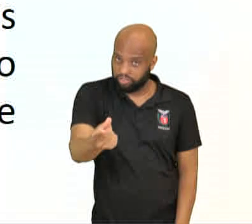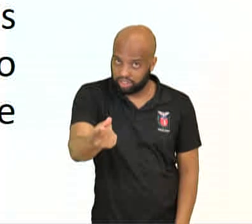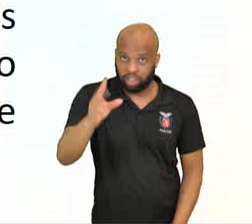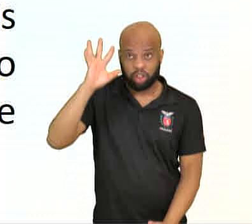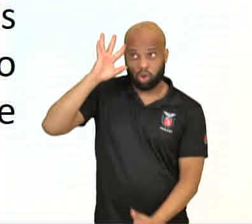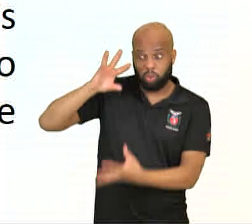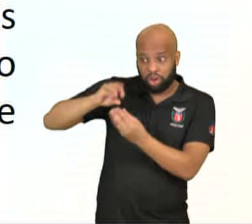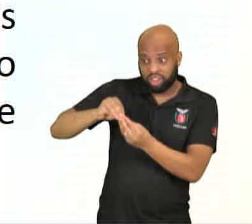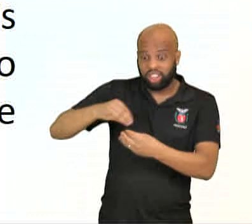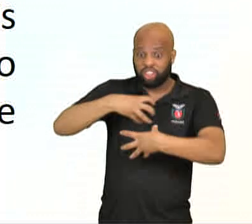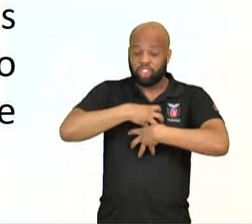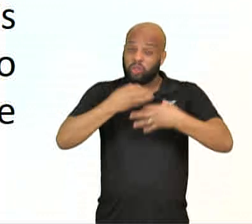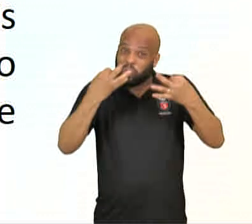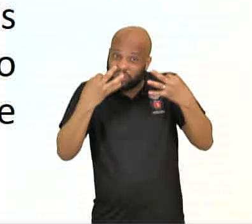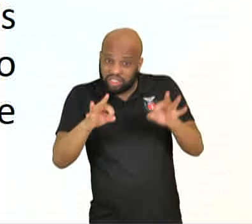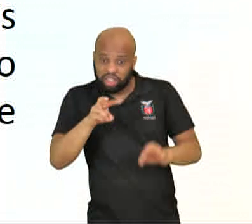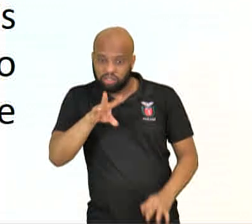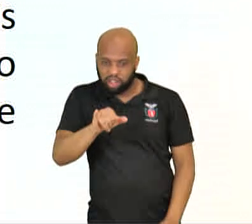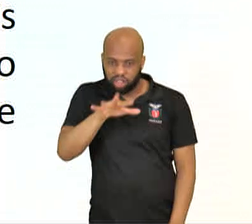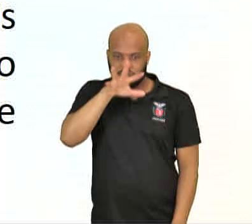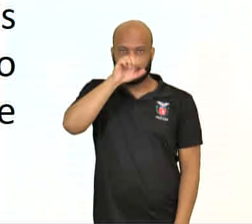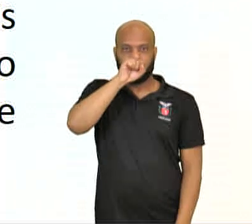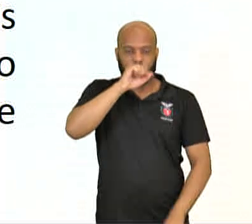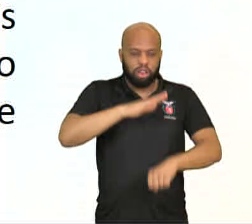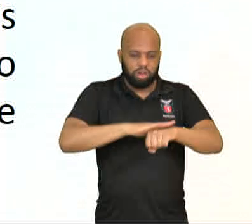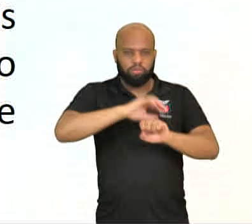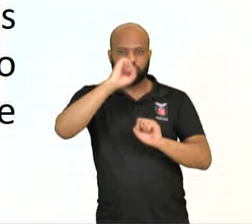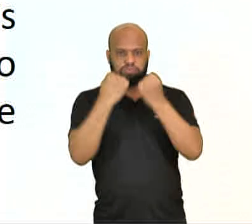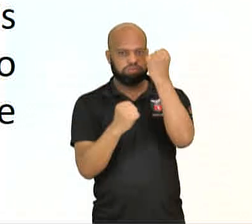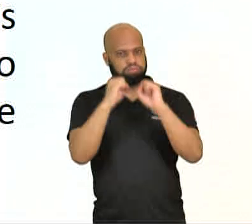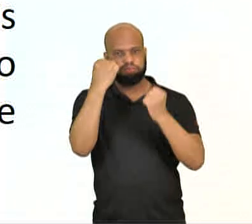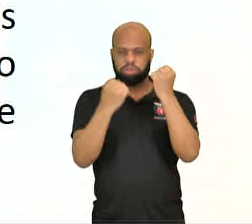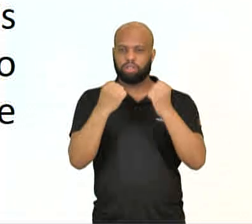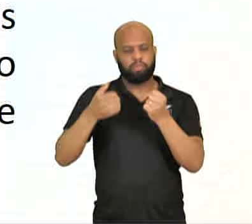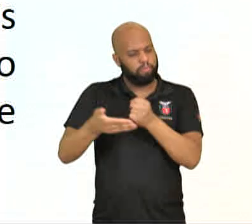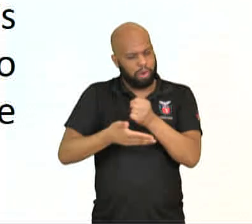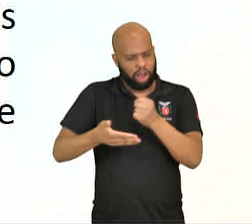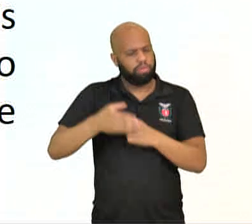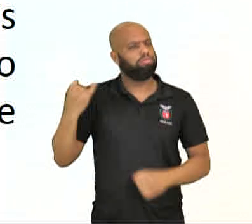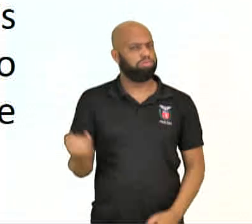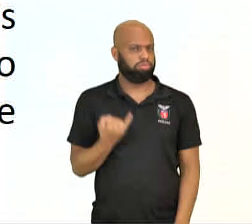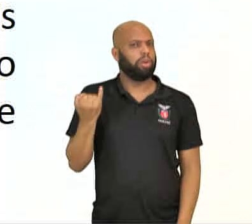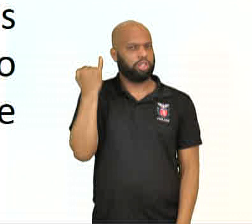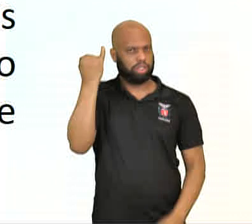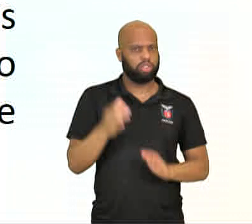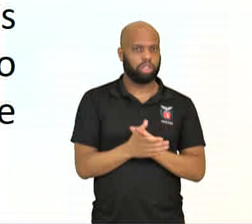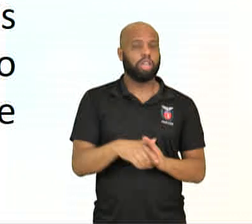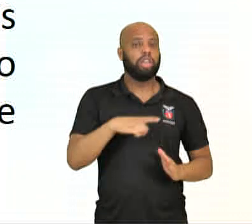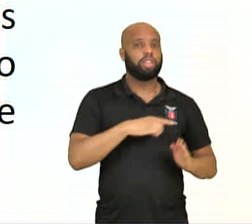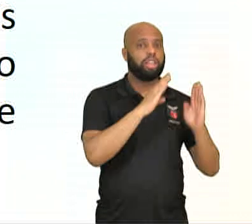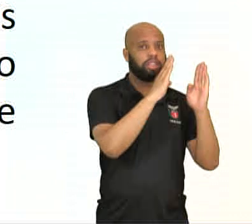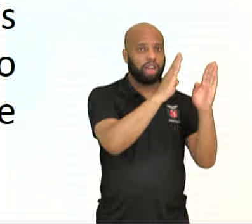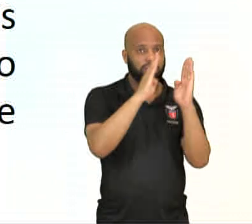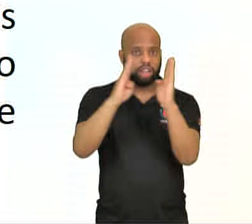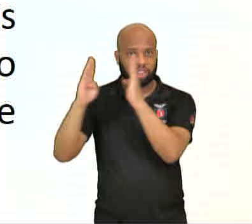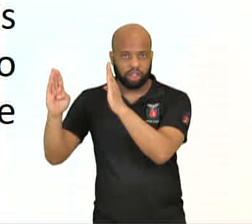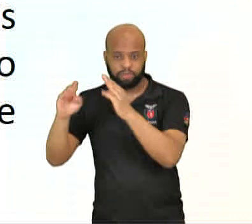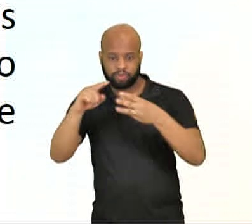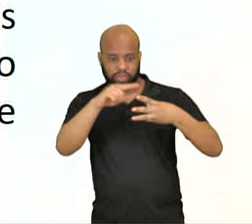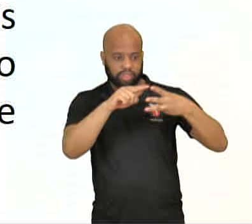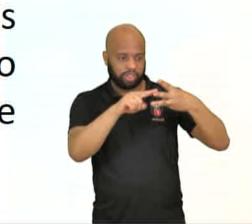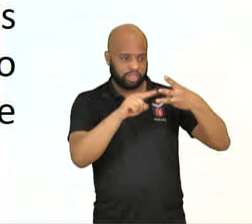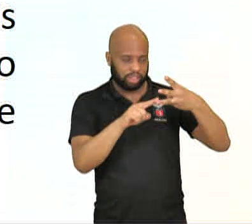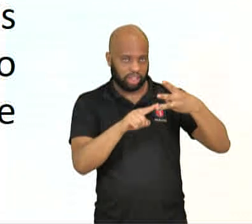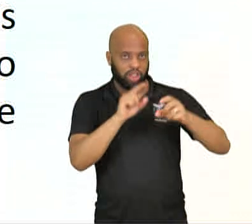mais adequada de respirar durante a prática dos exercícios físicos é fundamental. As fases do relaxamento são